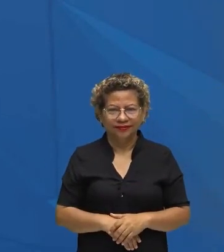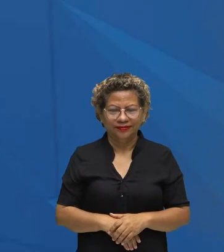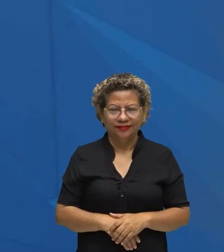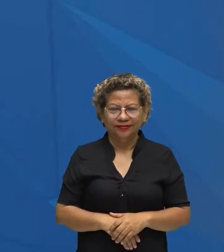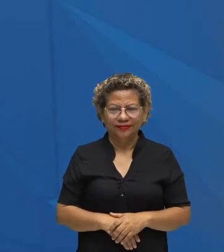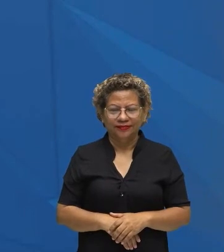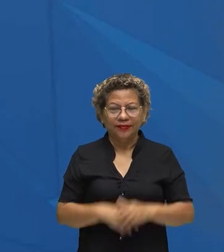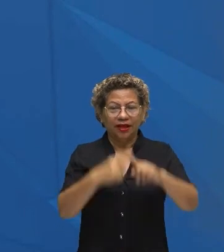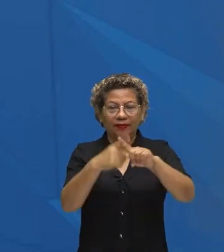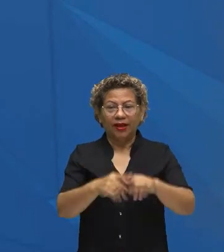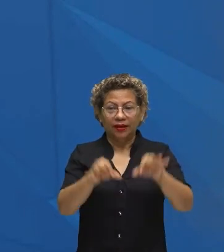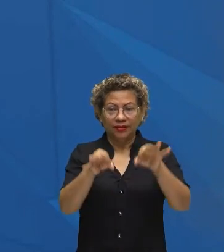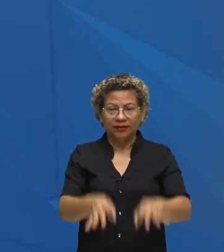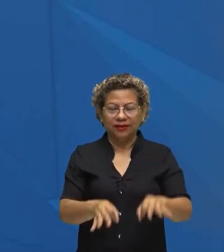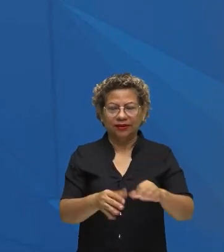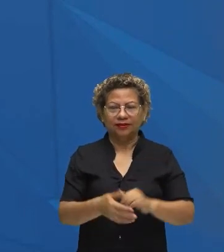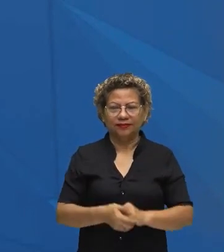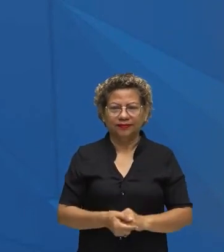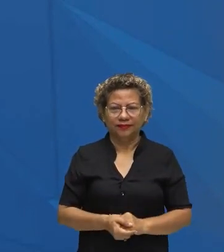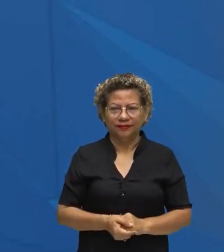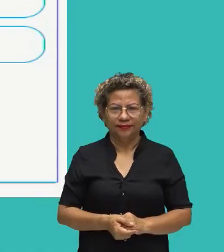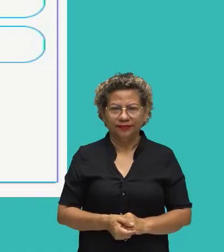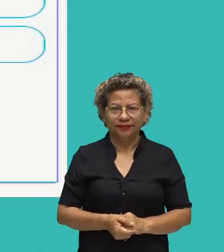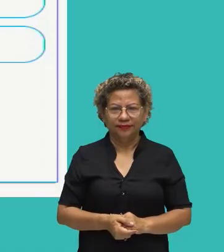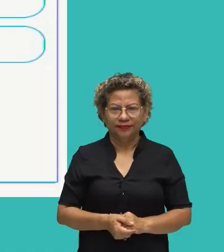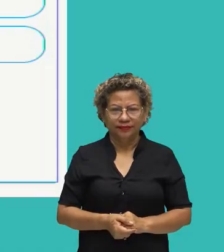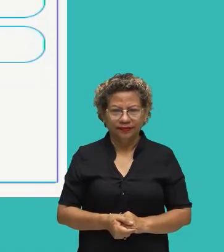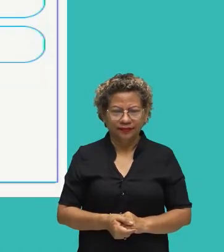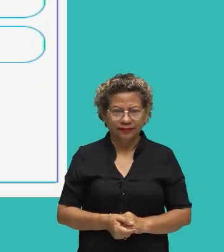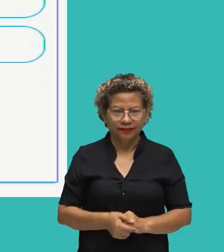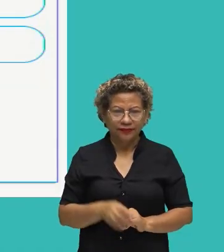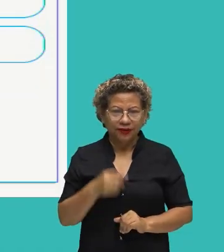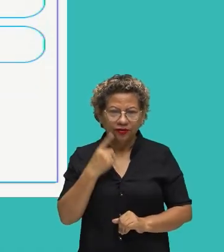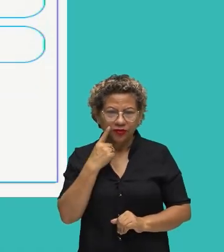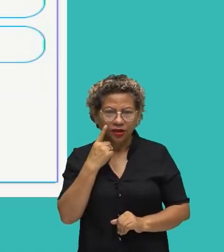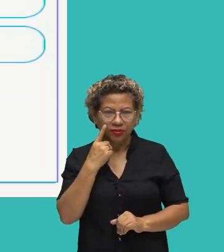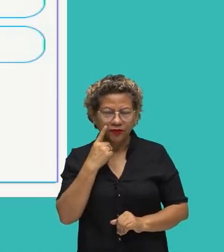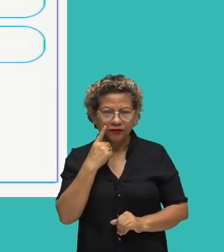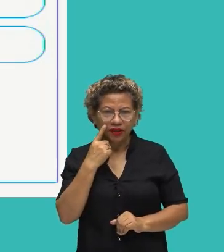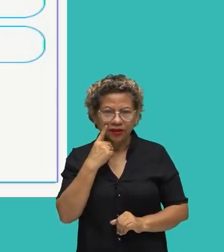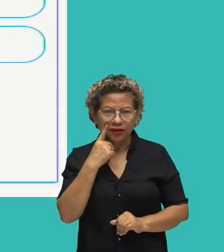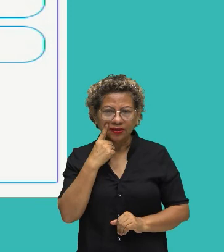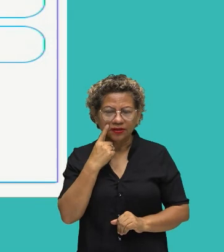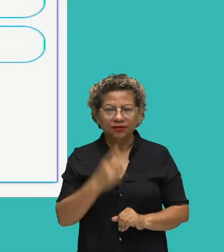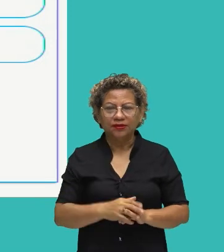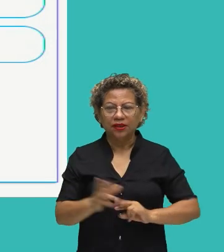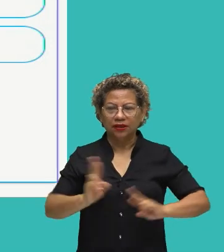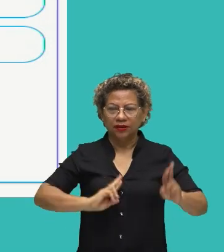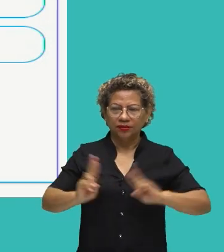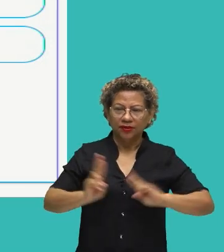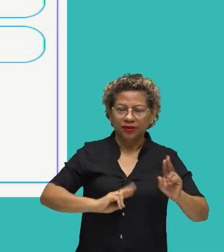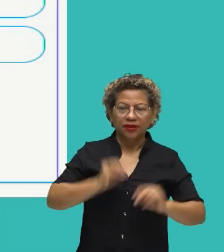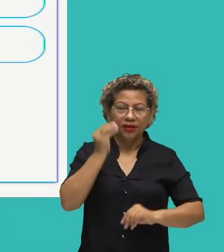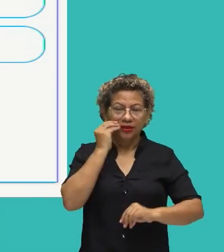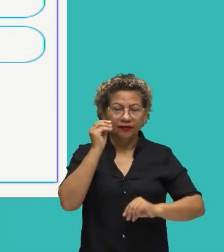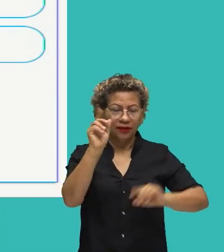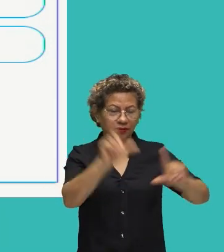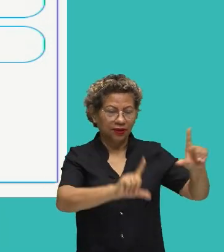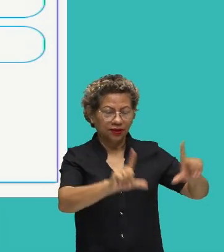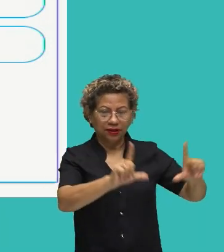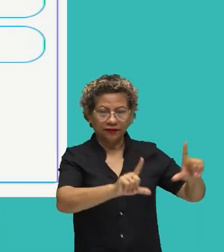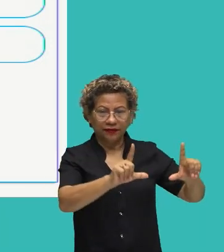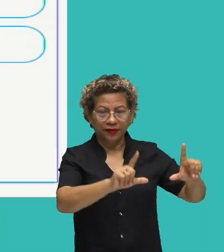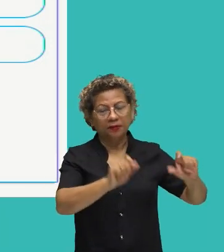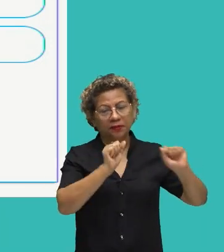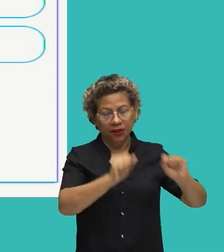na tela, responde agora para mim ou comenta aí no nosso chat. E quem está assistindo pela TV, anota aí no